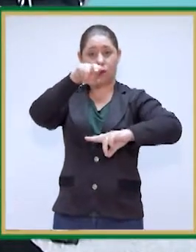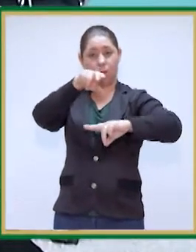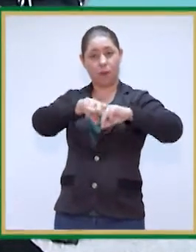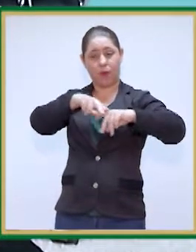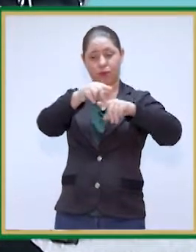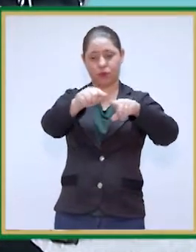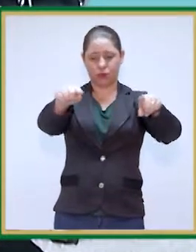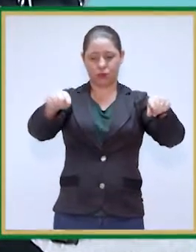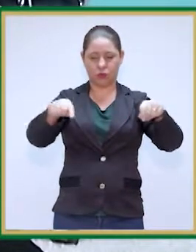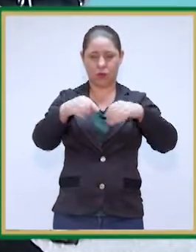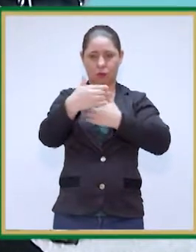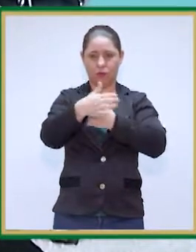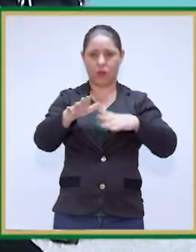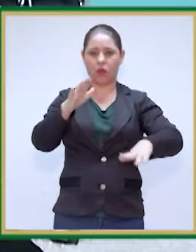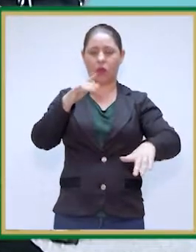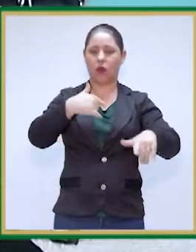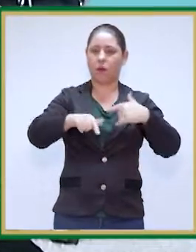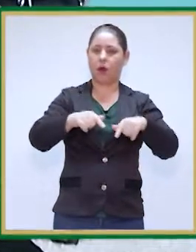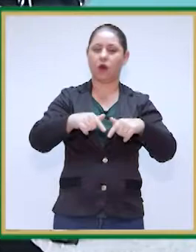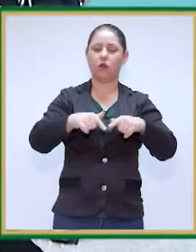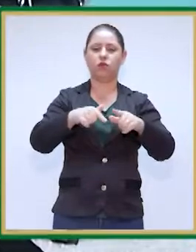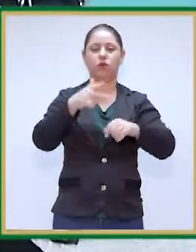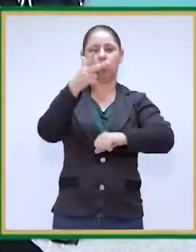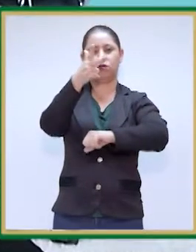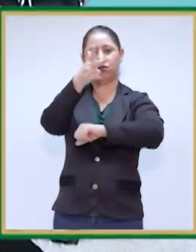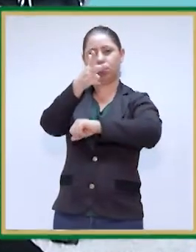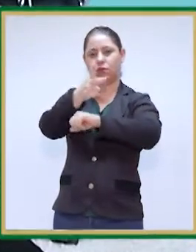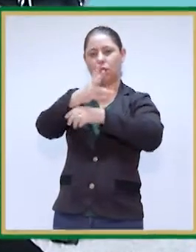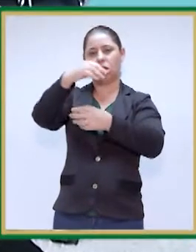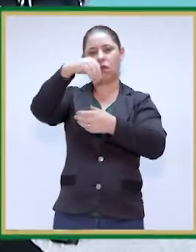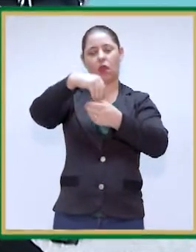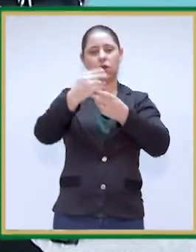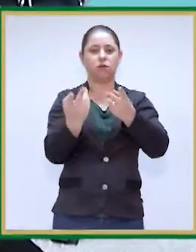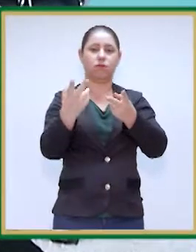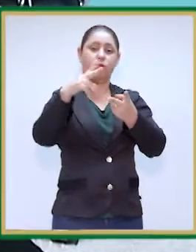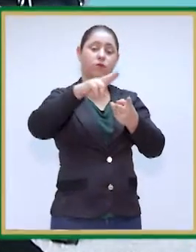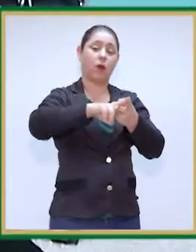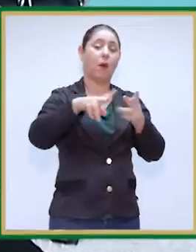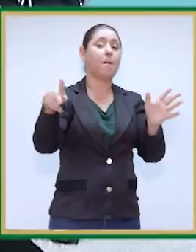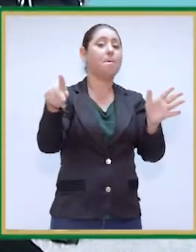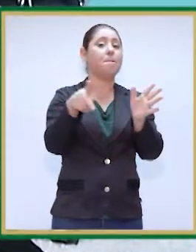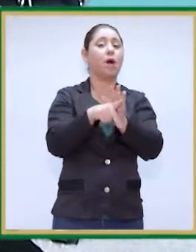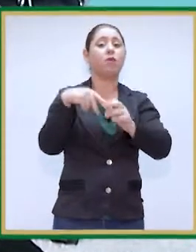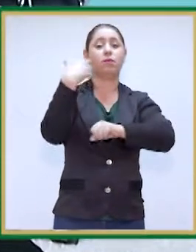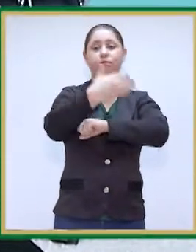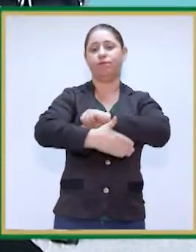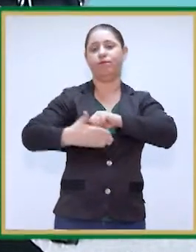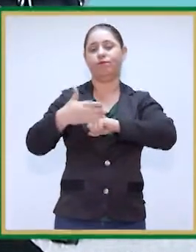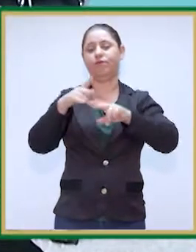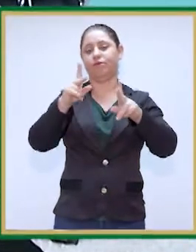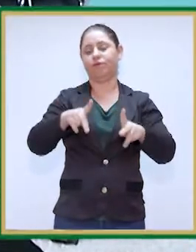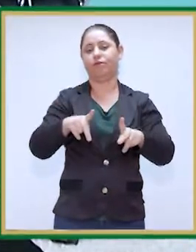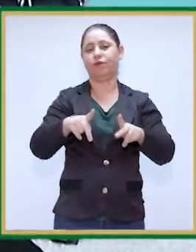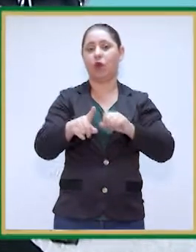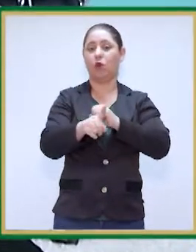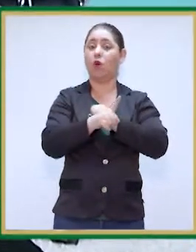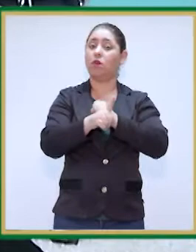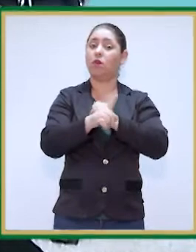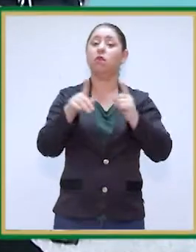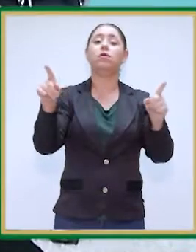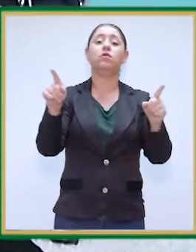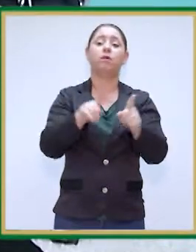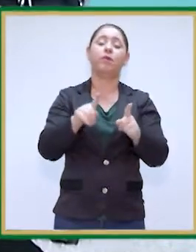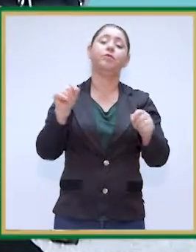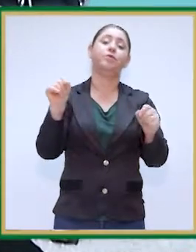gabinete, com uma estrutura de videoconferência dentro da unidade prisional, pertencente à Defensoria Pública, e esse atendimento também é